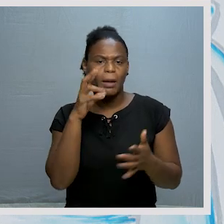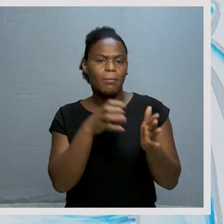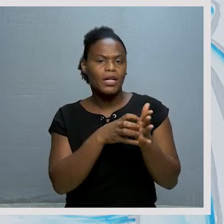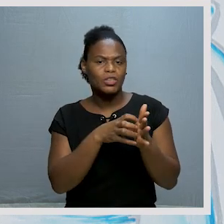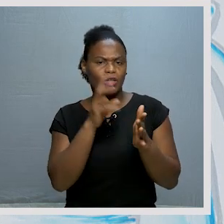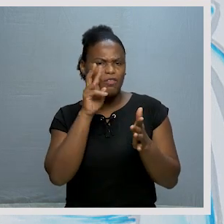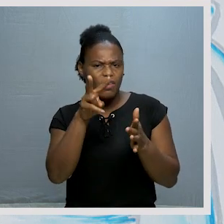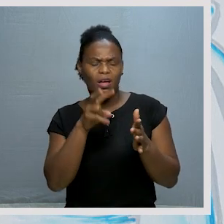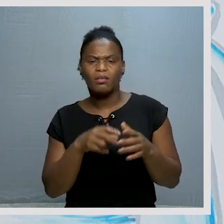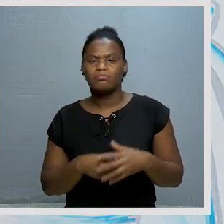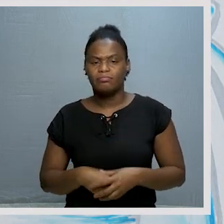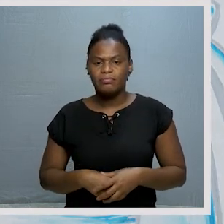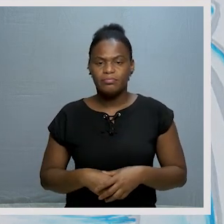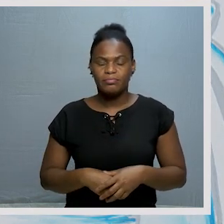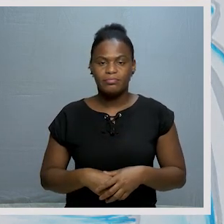imagens.